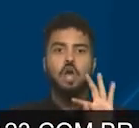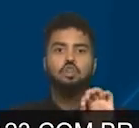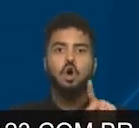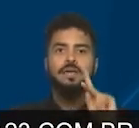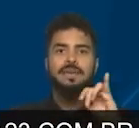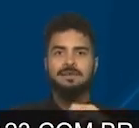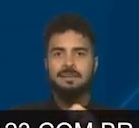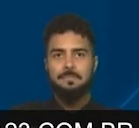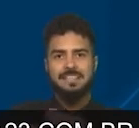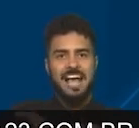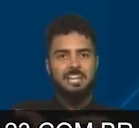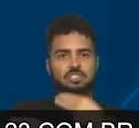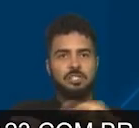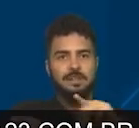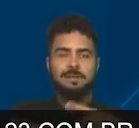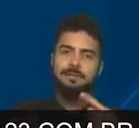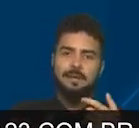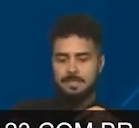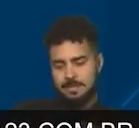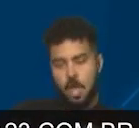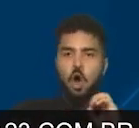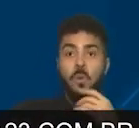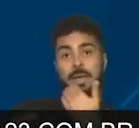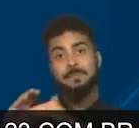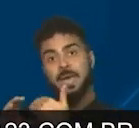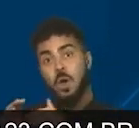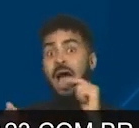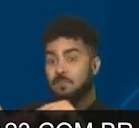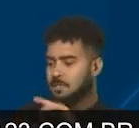o seu dispositivo, para o seu e-mail, para que você faça a autorização desse acesso.